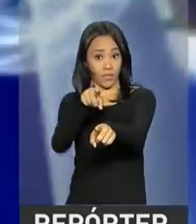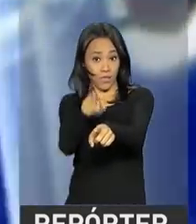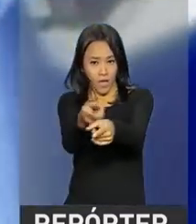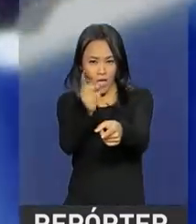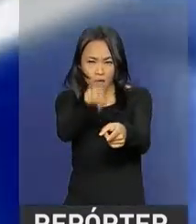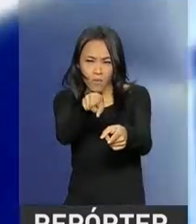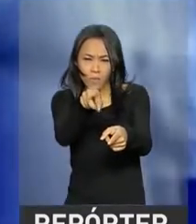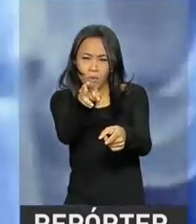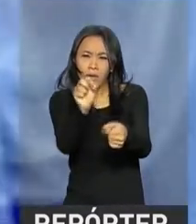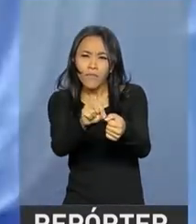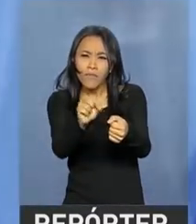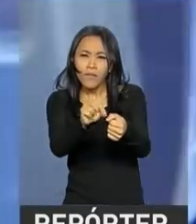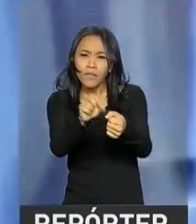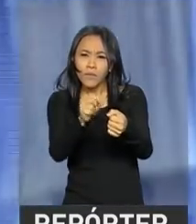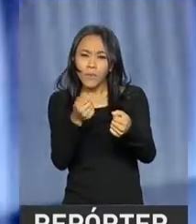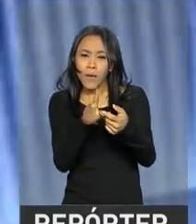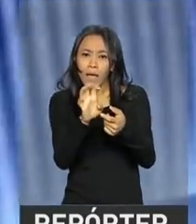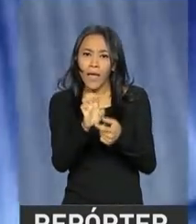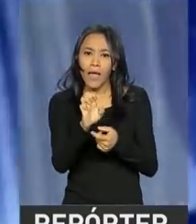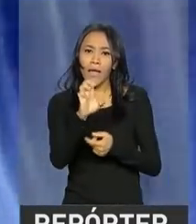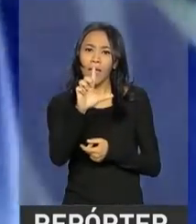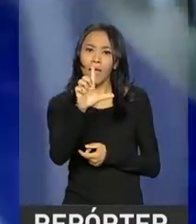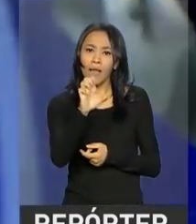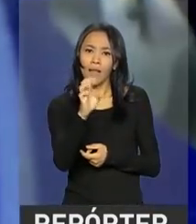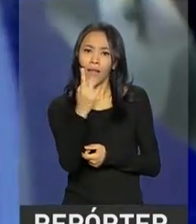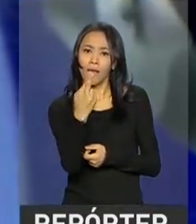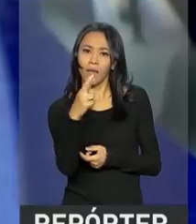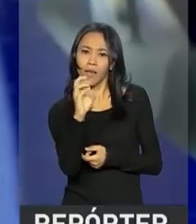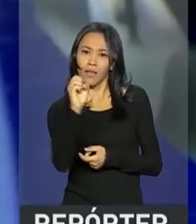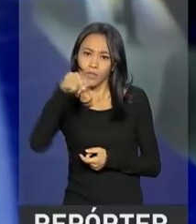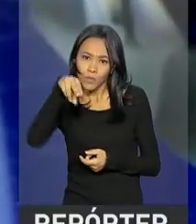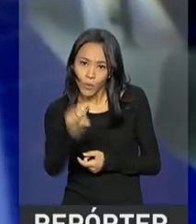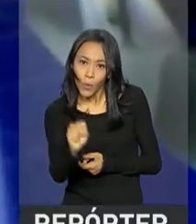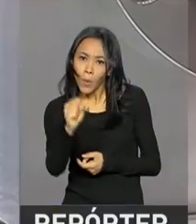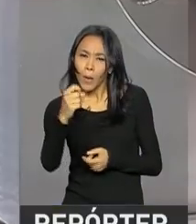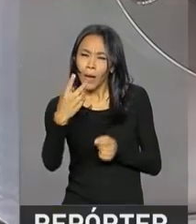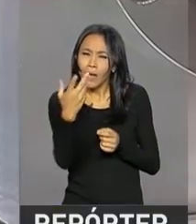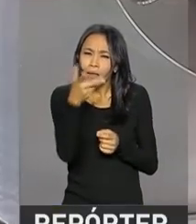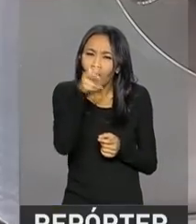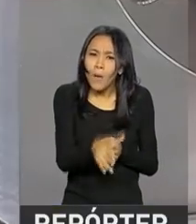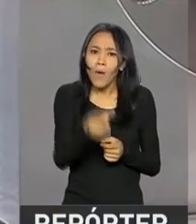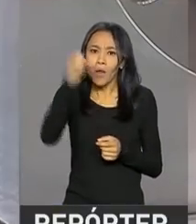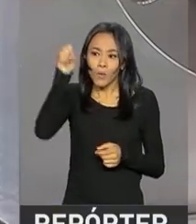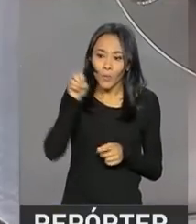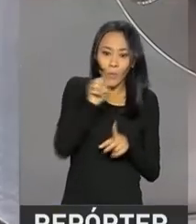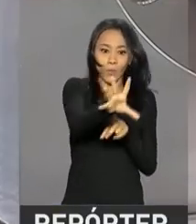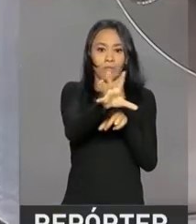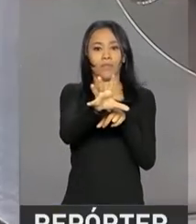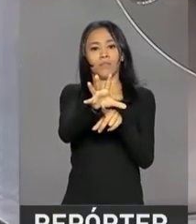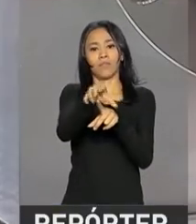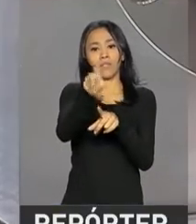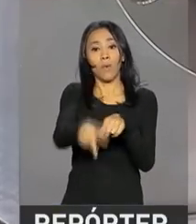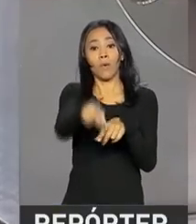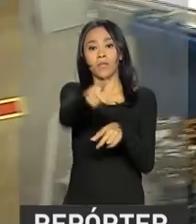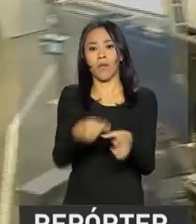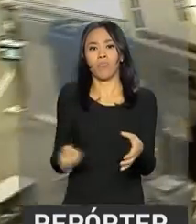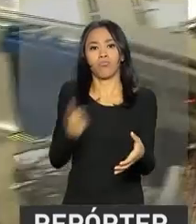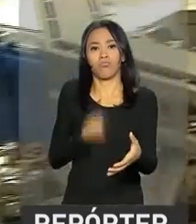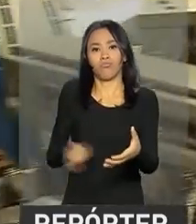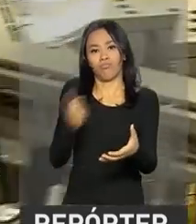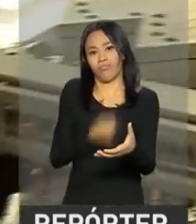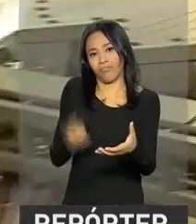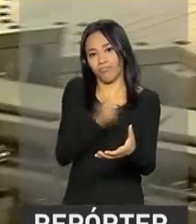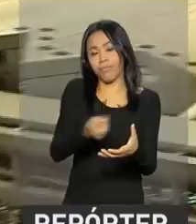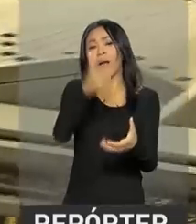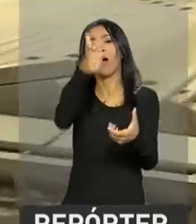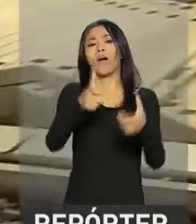eletromagnética produzida quando elétrons são acelerados a uma velocidade próxima da luz em aceleradores de partículas como este, localizado